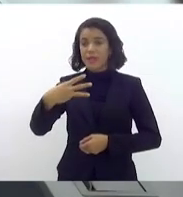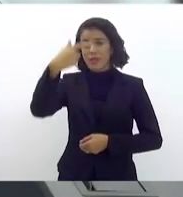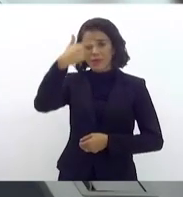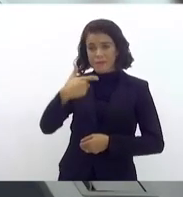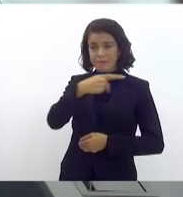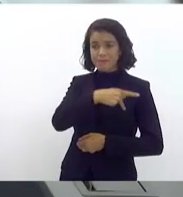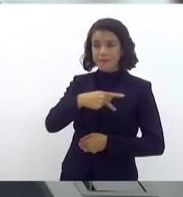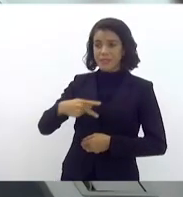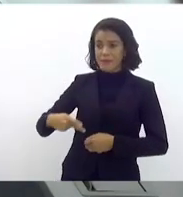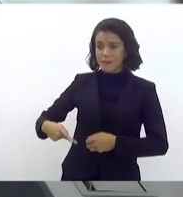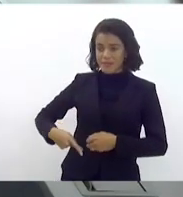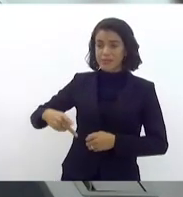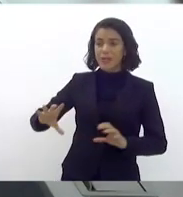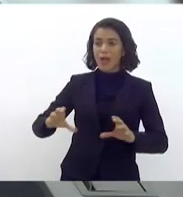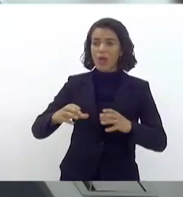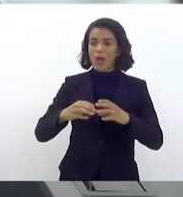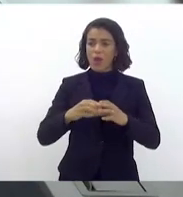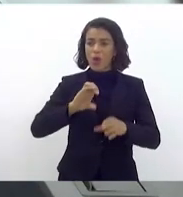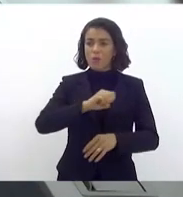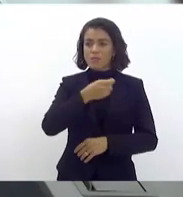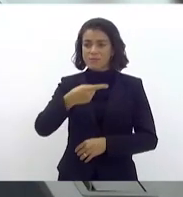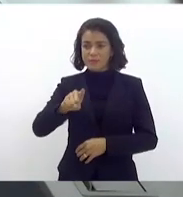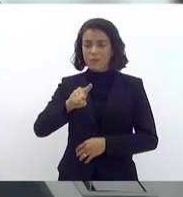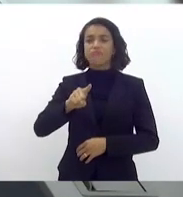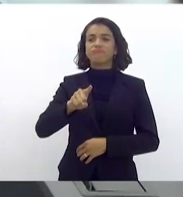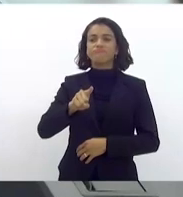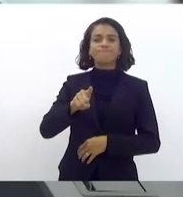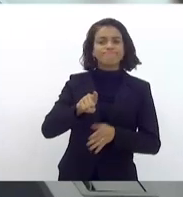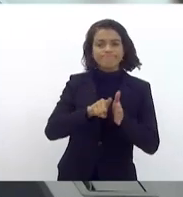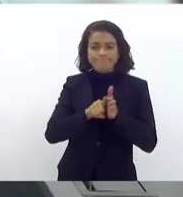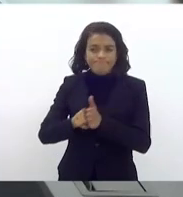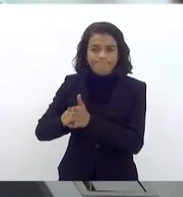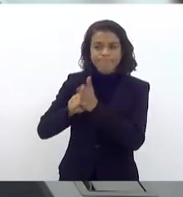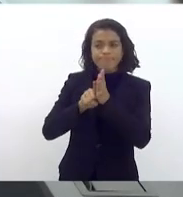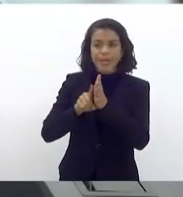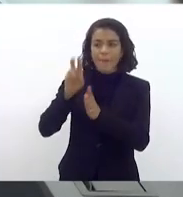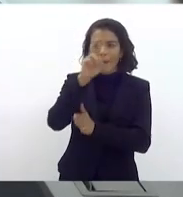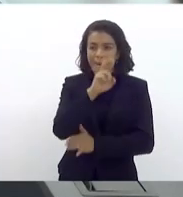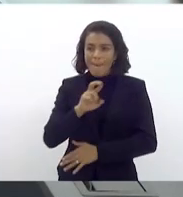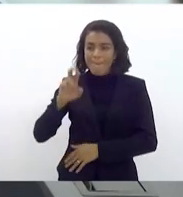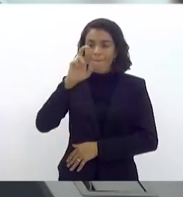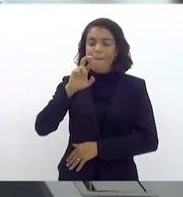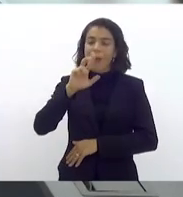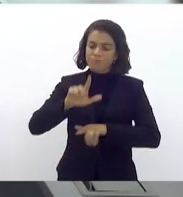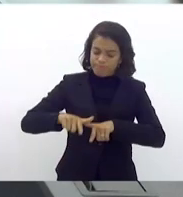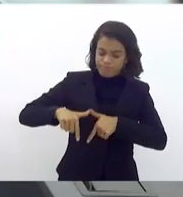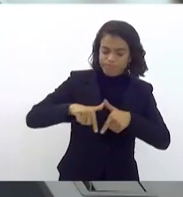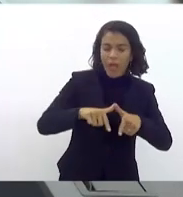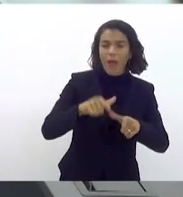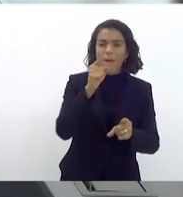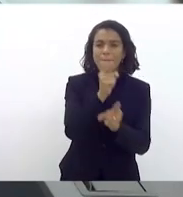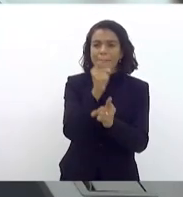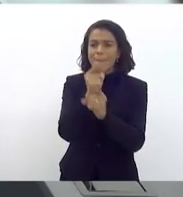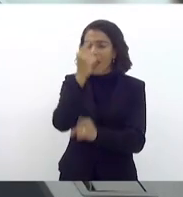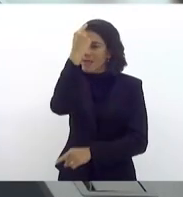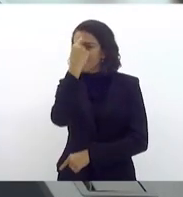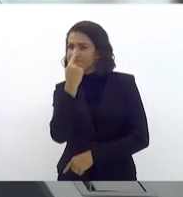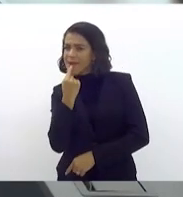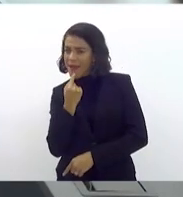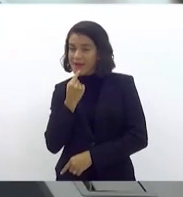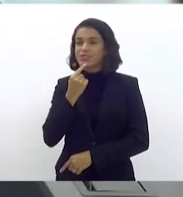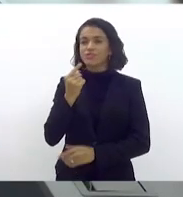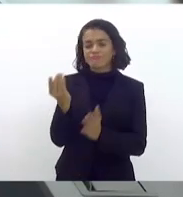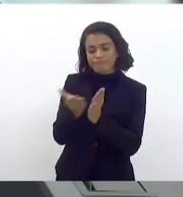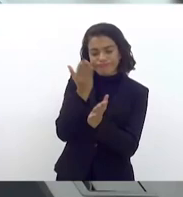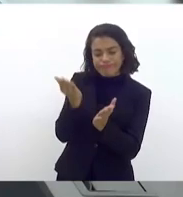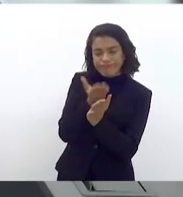Presidenta da comissão parlamentar de inquérito destinada a investigar a prática de reconhecimento fotográfico realizado